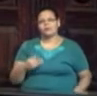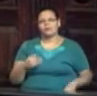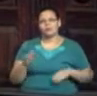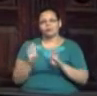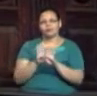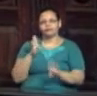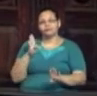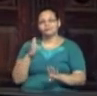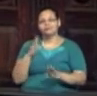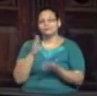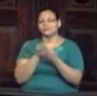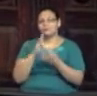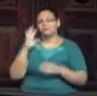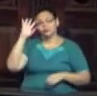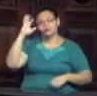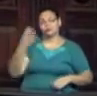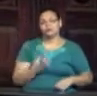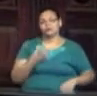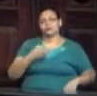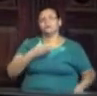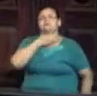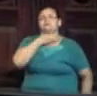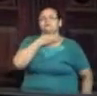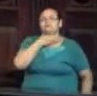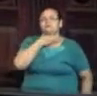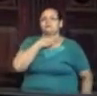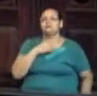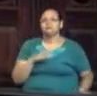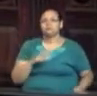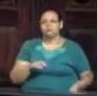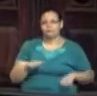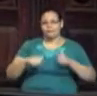de saída da crise, mas que não seja